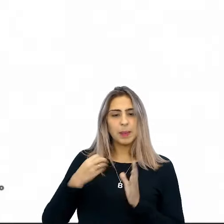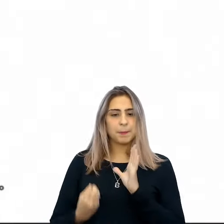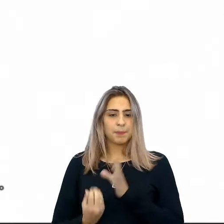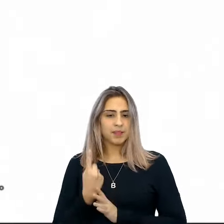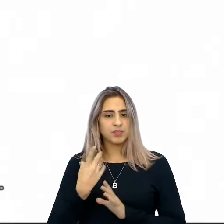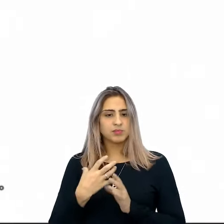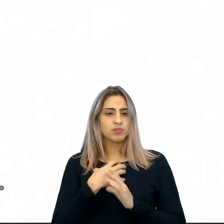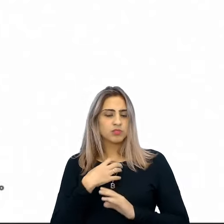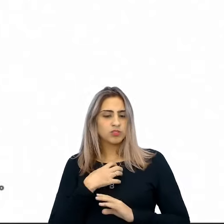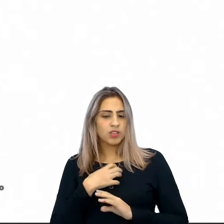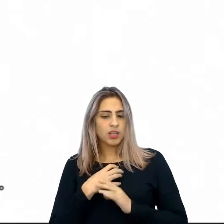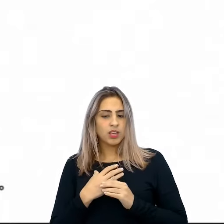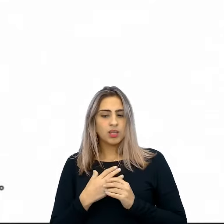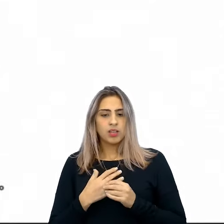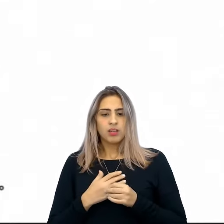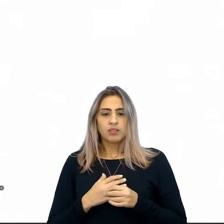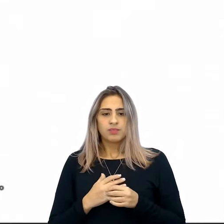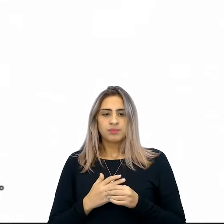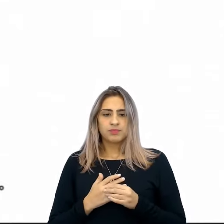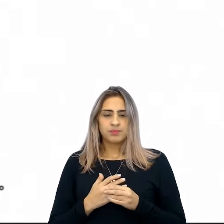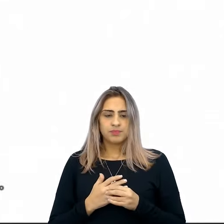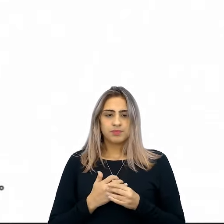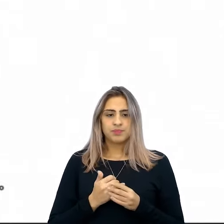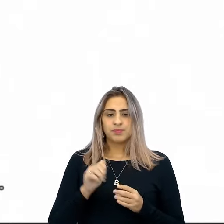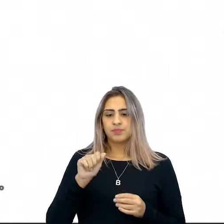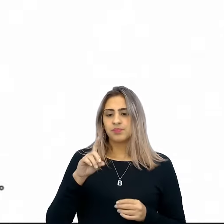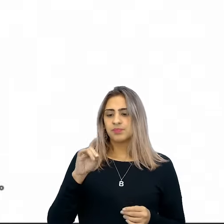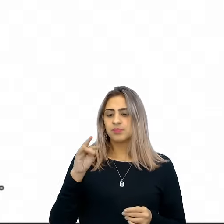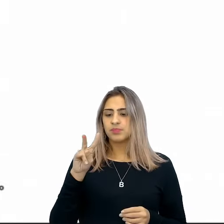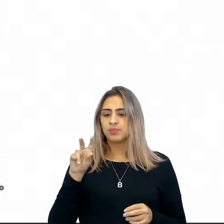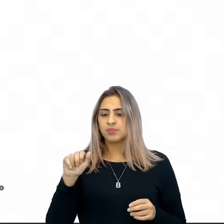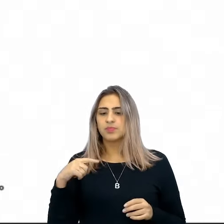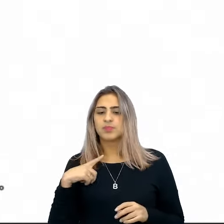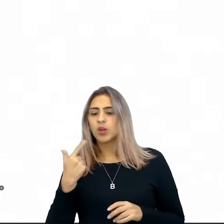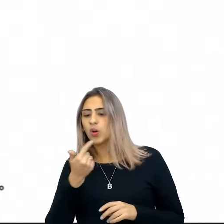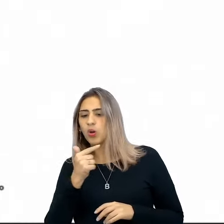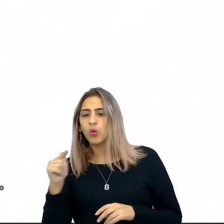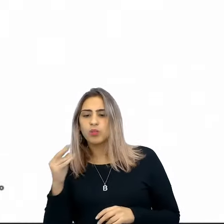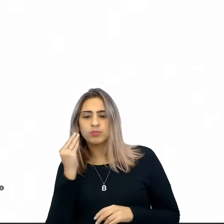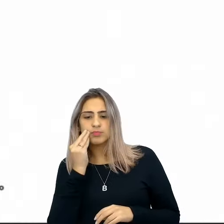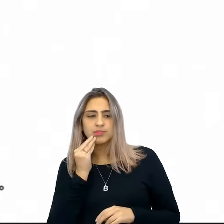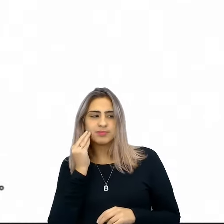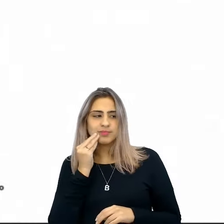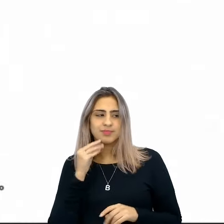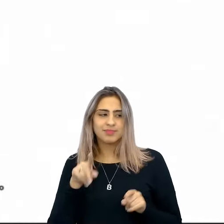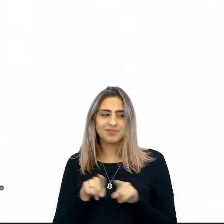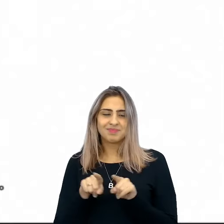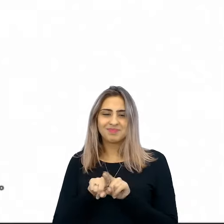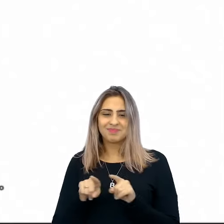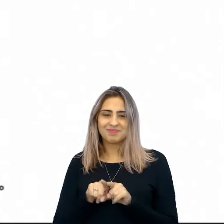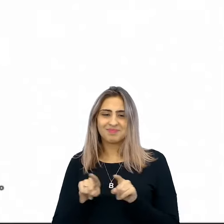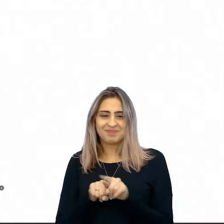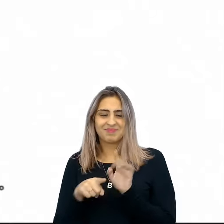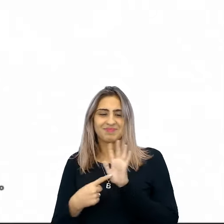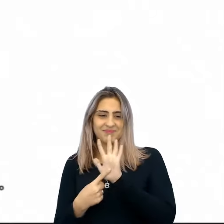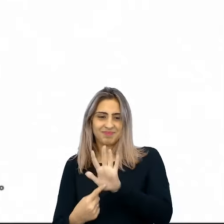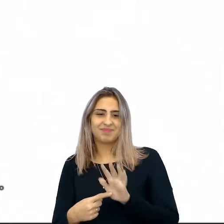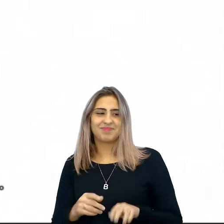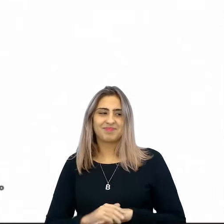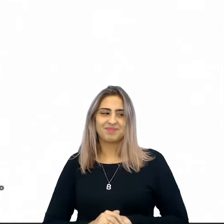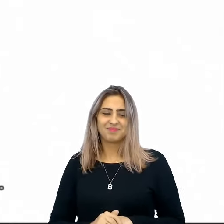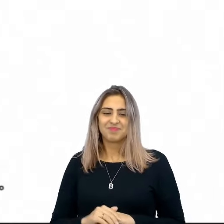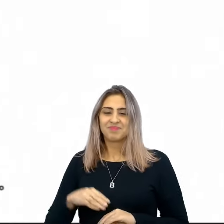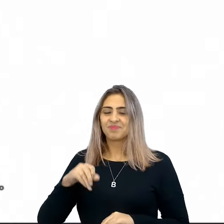forma de composição aditiva, né, mas aí existem outras possibilidades que podem ser exploradas na sala. Então, aqui está assim,